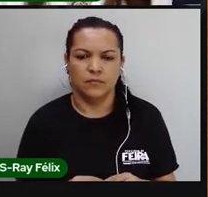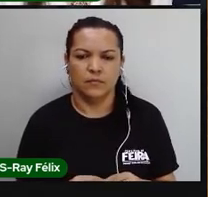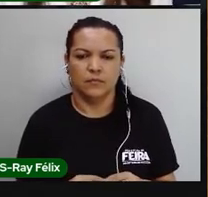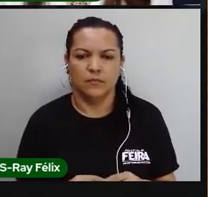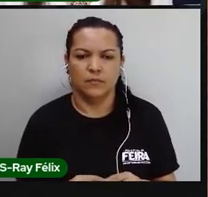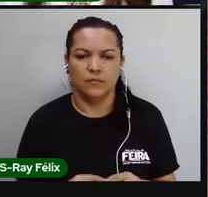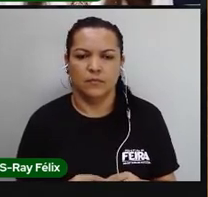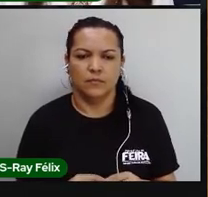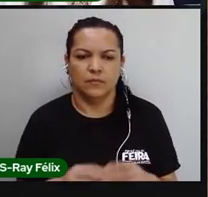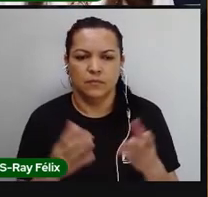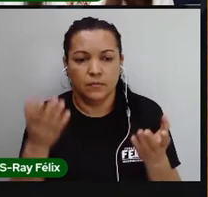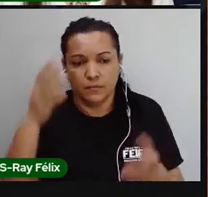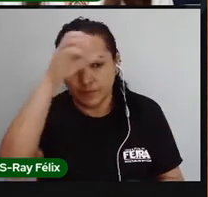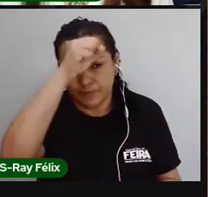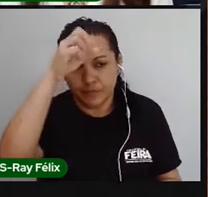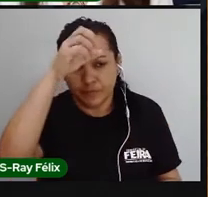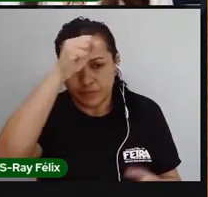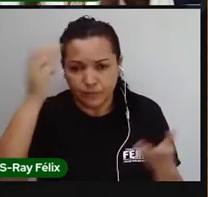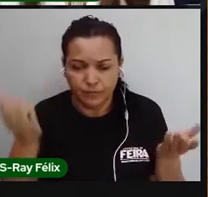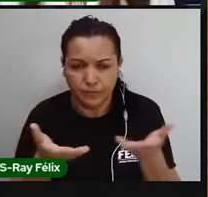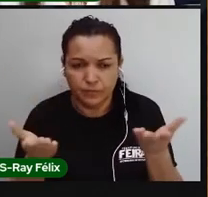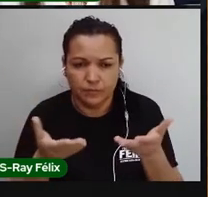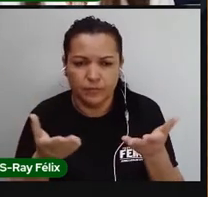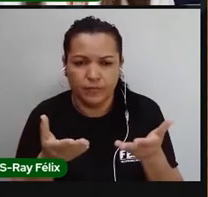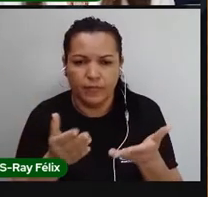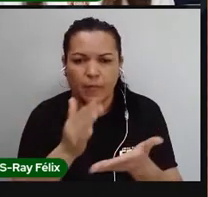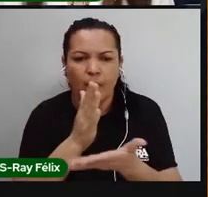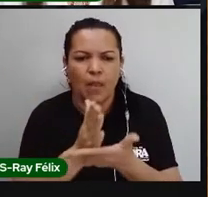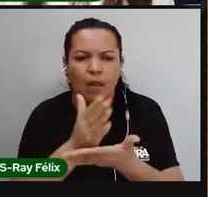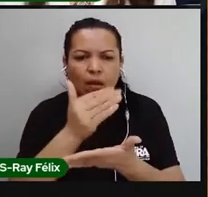Hoje aprenderemos as camadas da Terra.